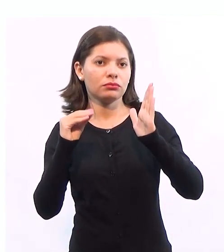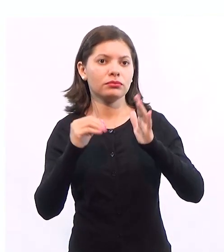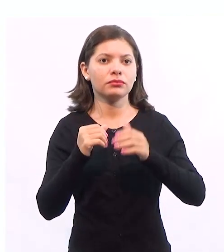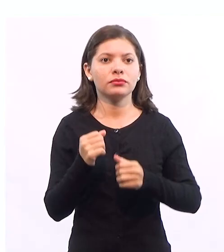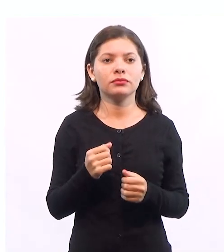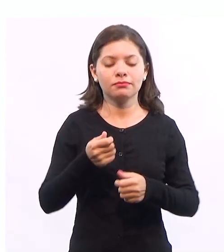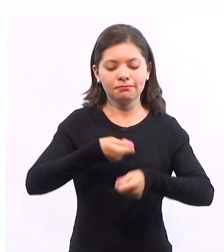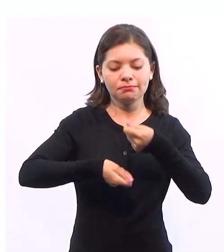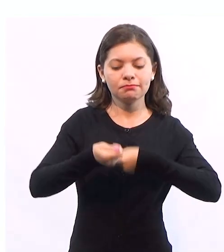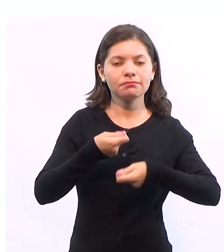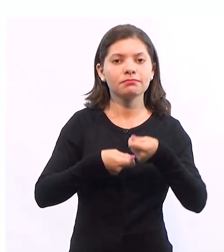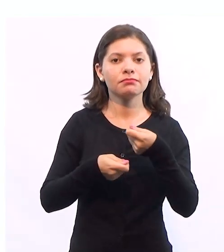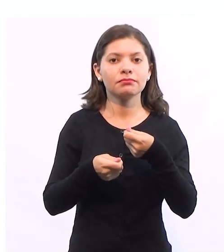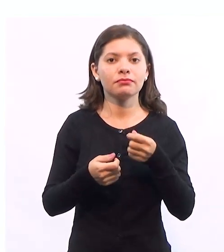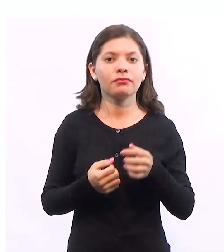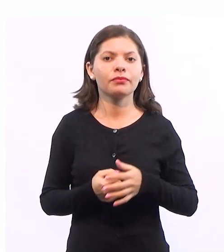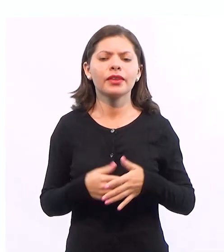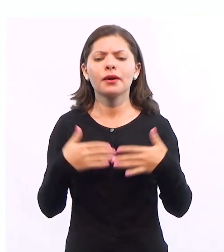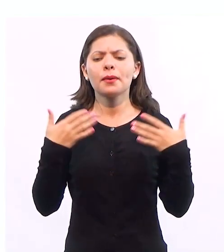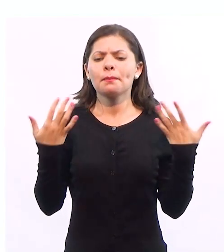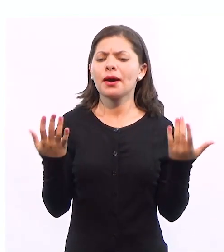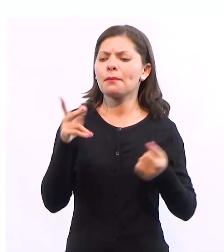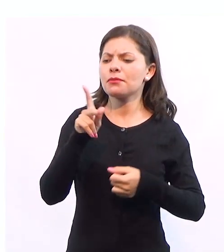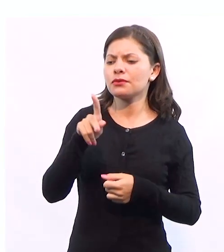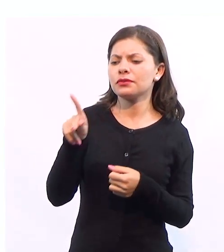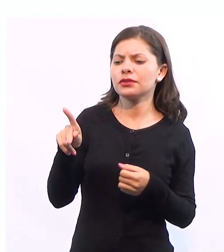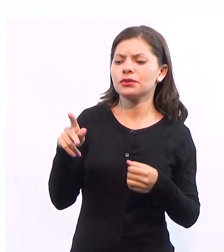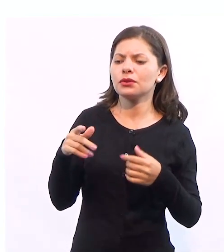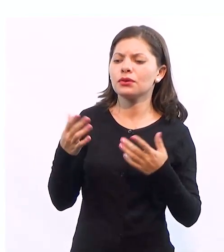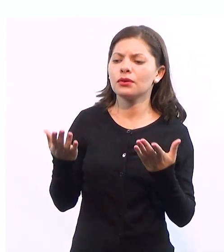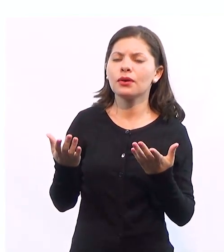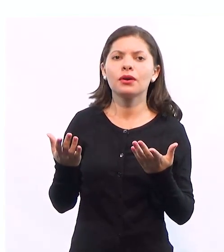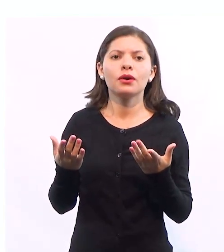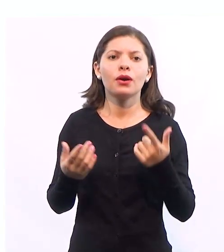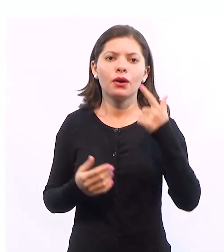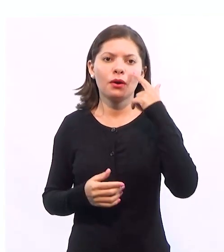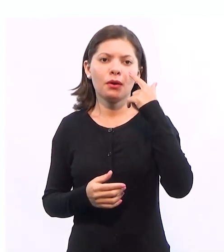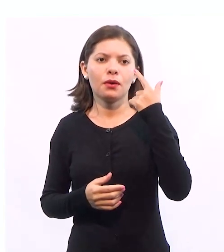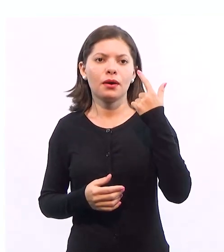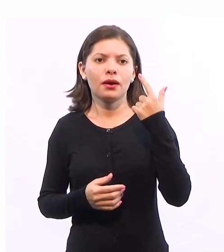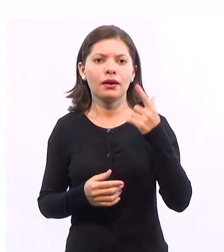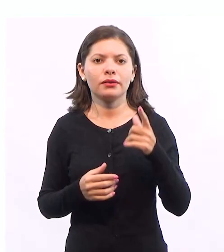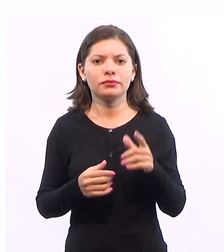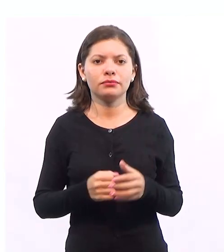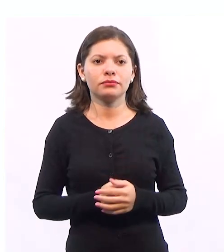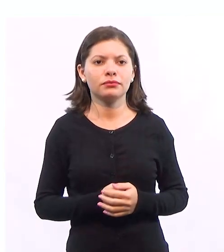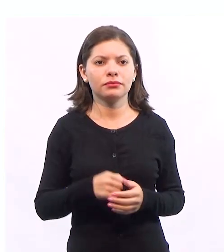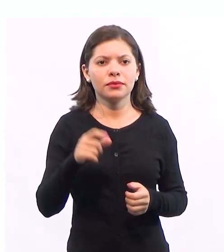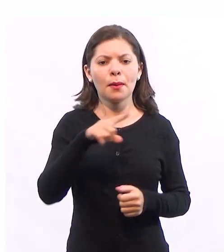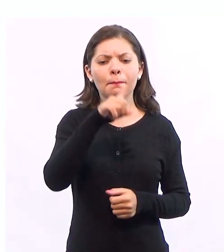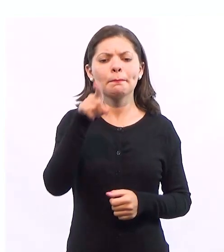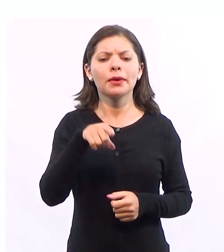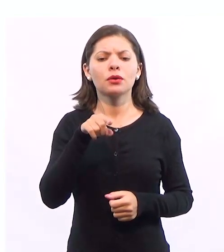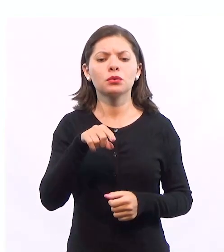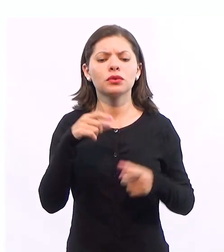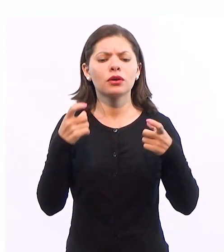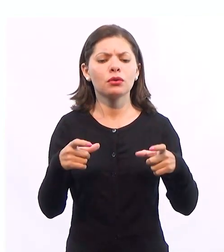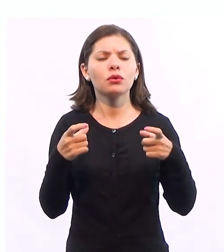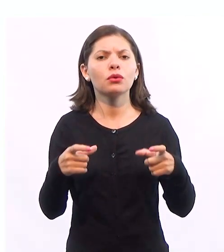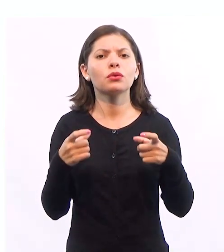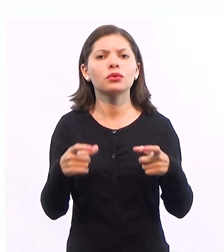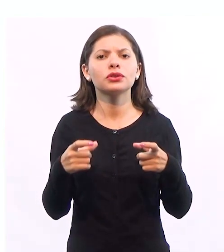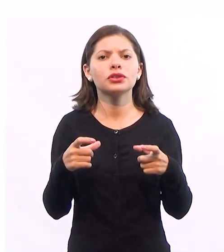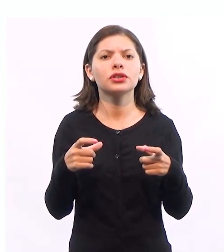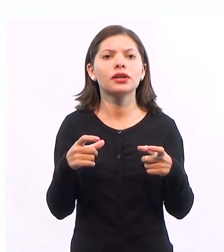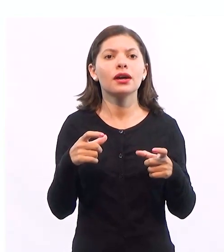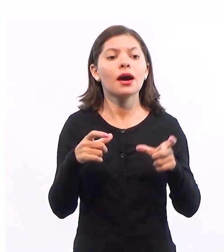racional da administração, tá? Mas, professor, olha só essa pergunta aqui, ó. Onde está o trabalhador,